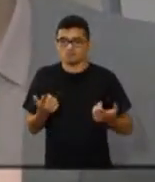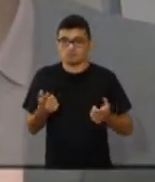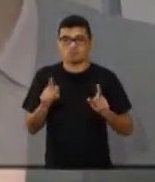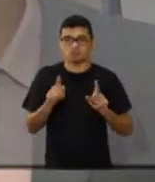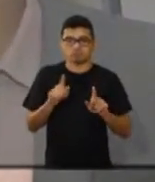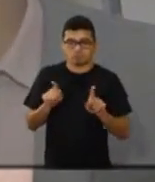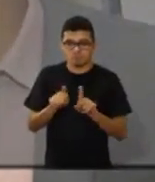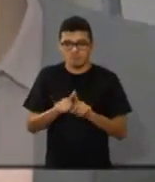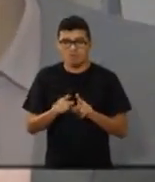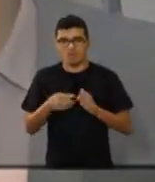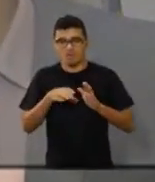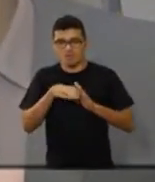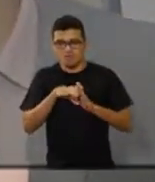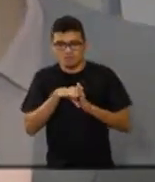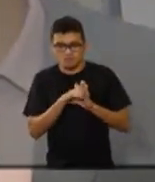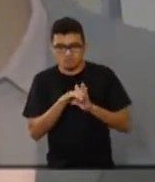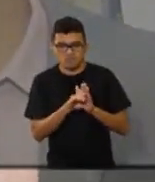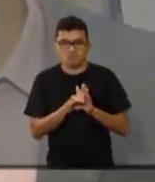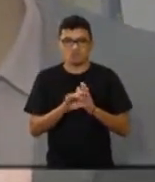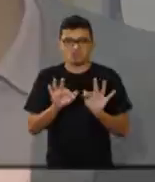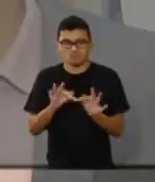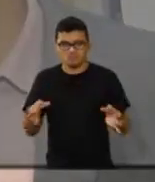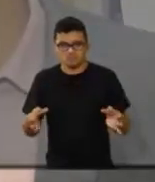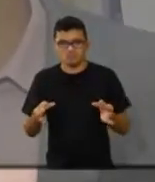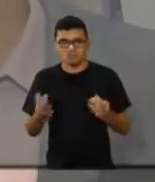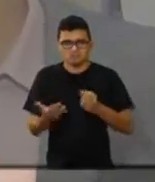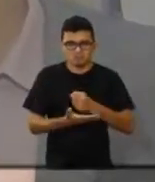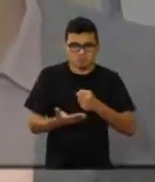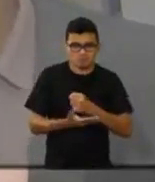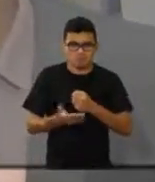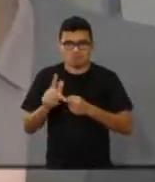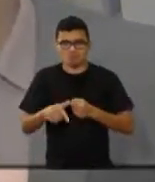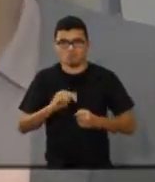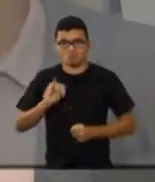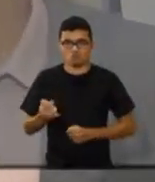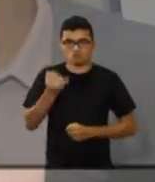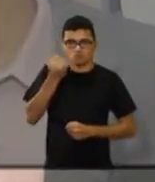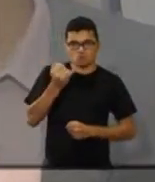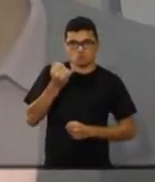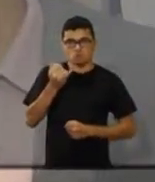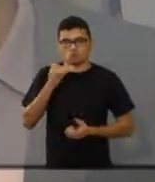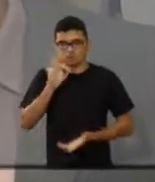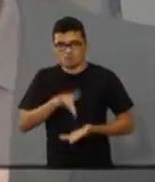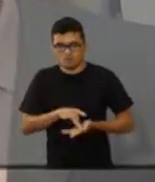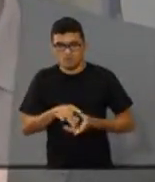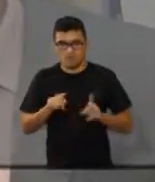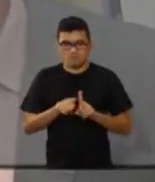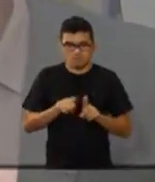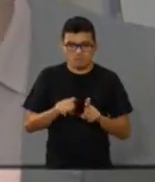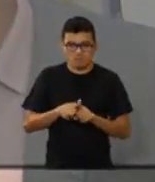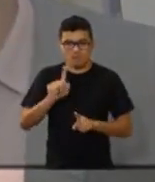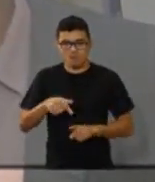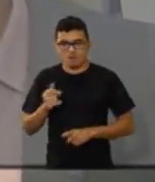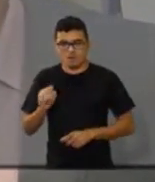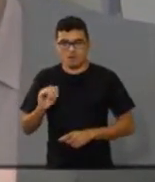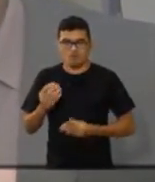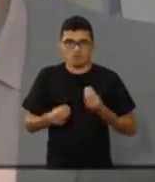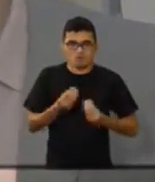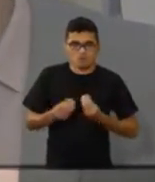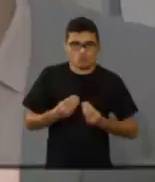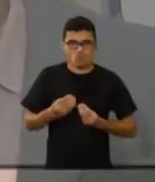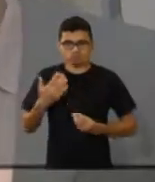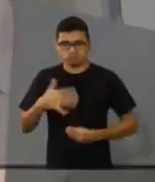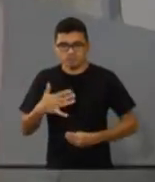conceitos básicos, a diferença entre taxa de juros reais, nominal, impacto da inflação sobre o rendimento